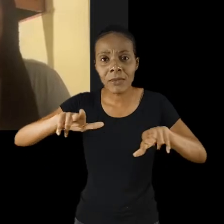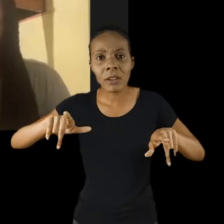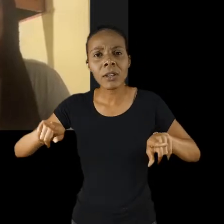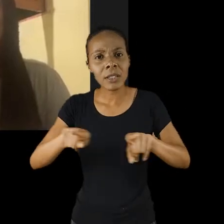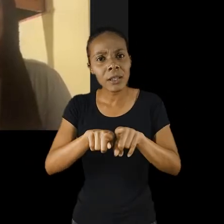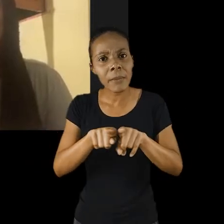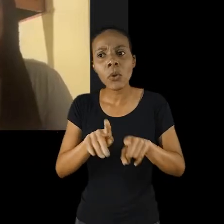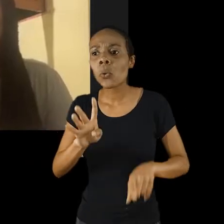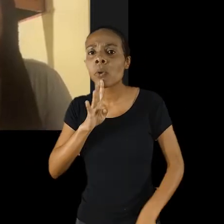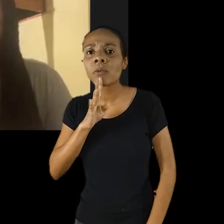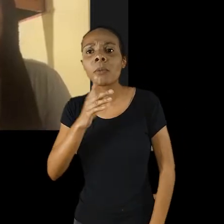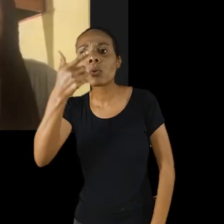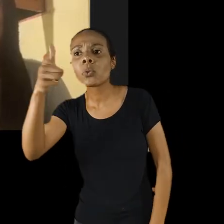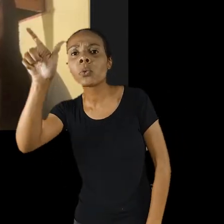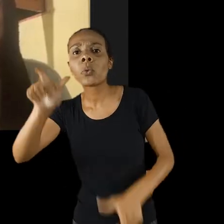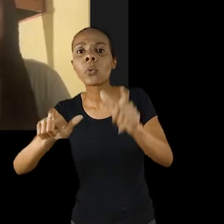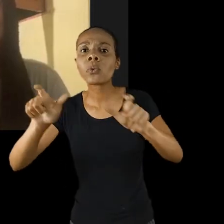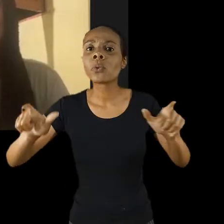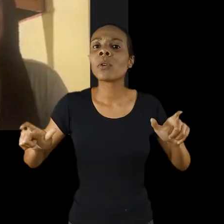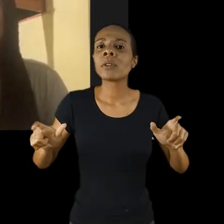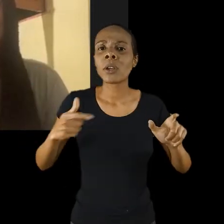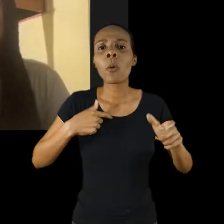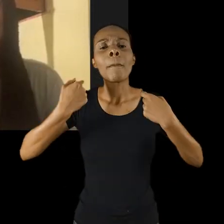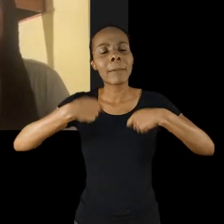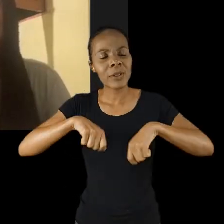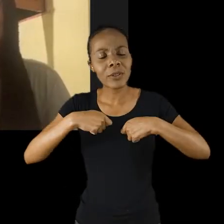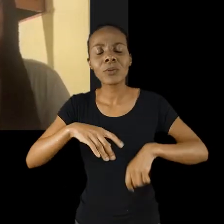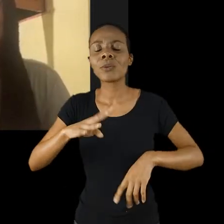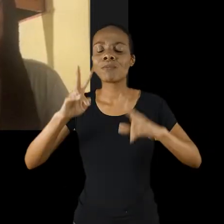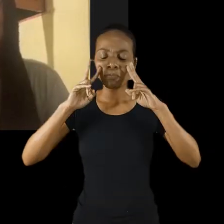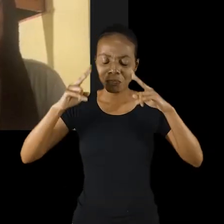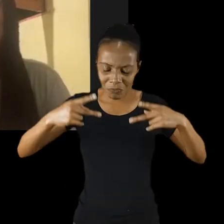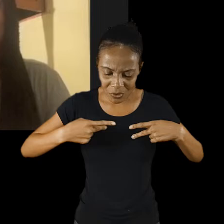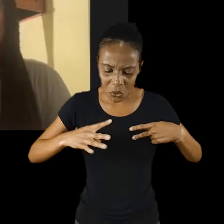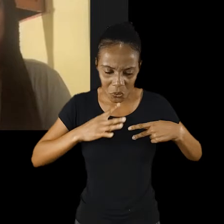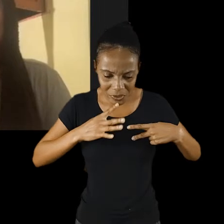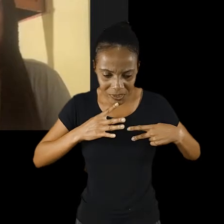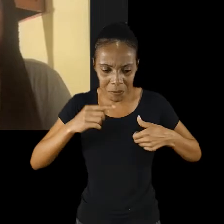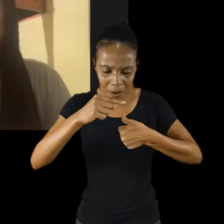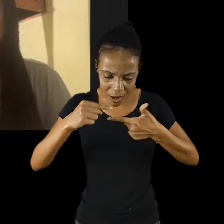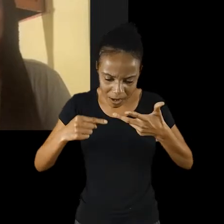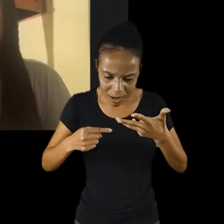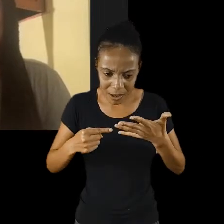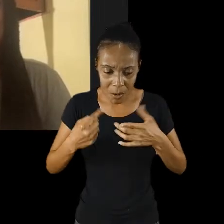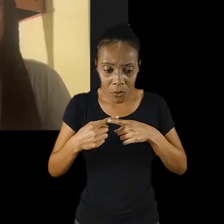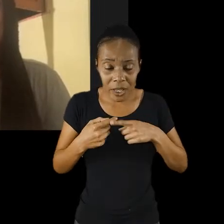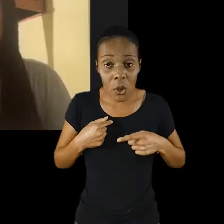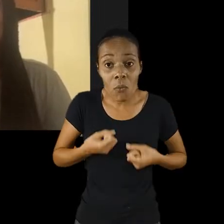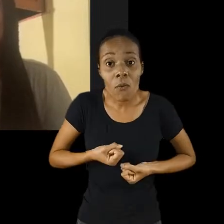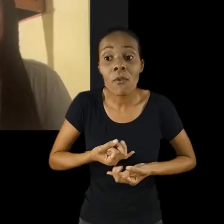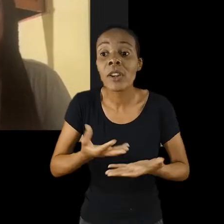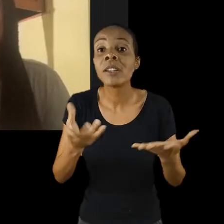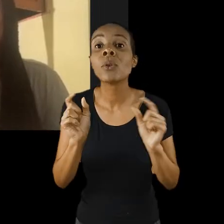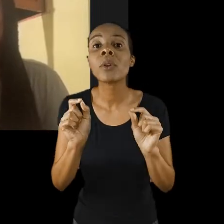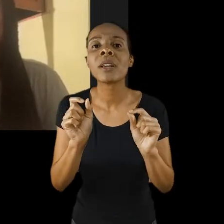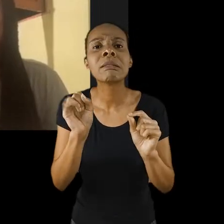dele mesmo, eu preciso continuar me conhecendo, porque eu não posso dar aquilo que eu não tenho, né? Não tem como. Eu